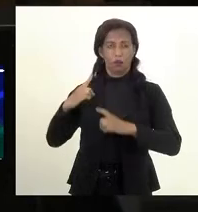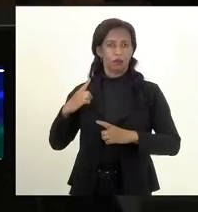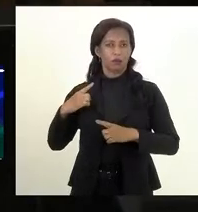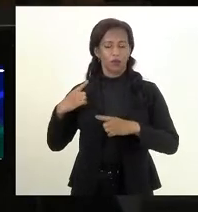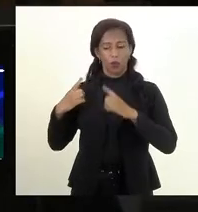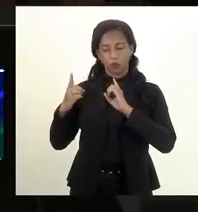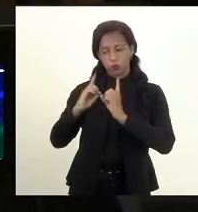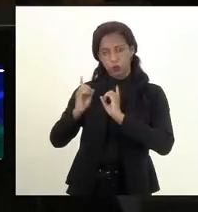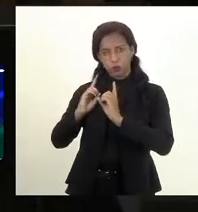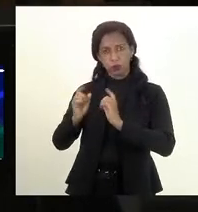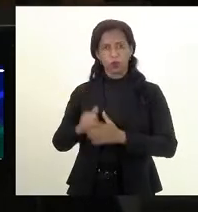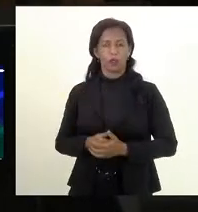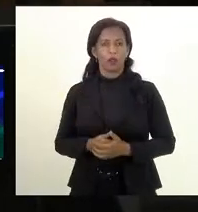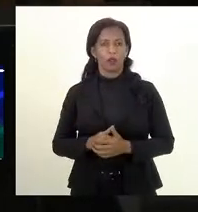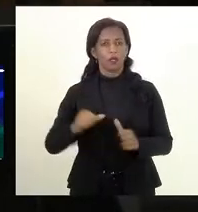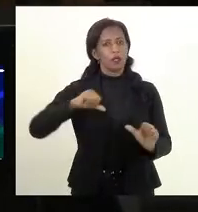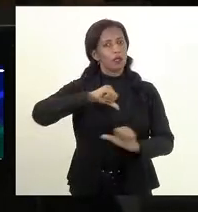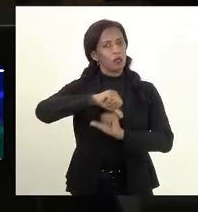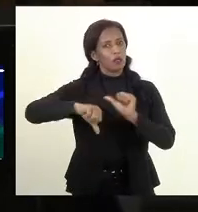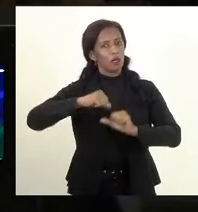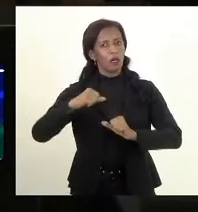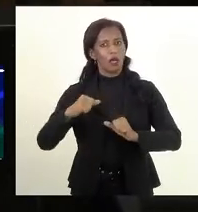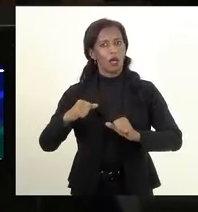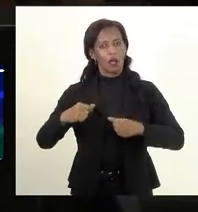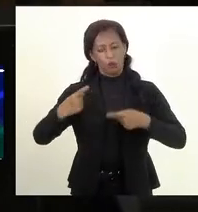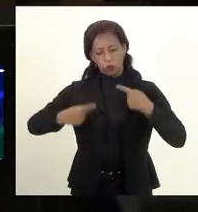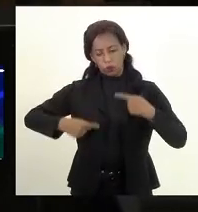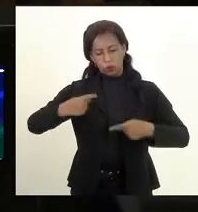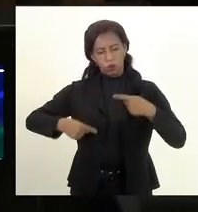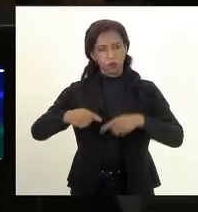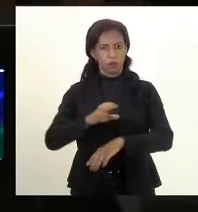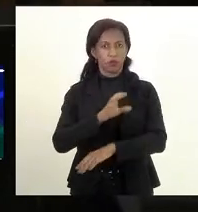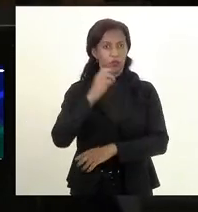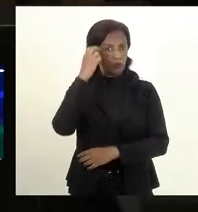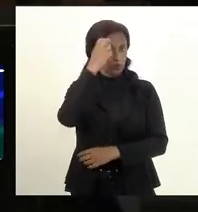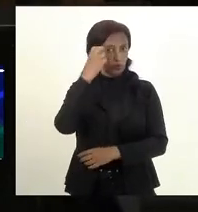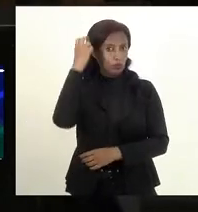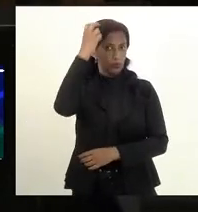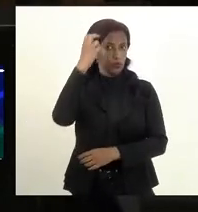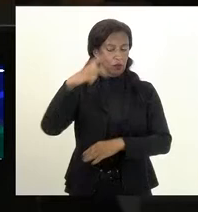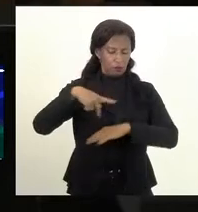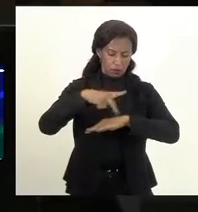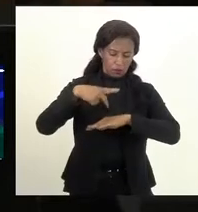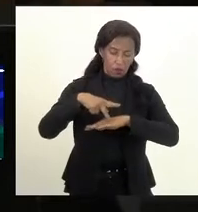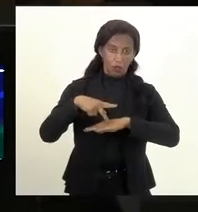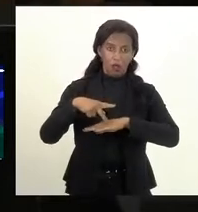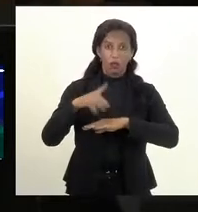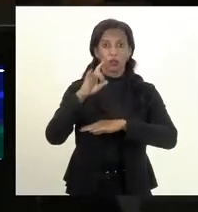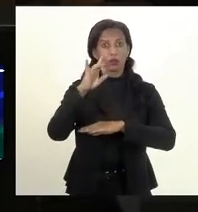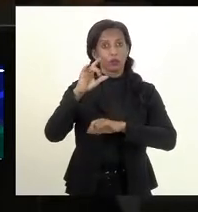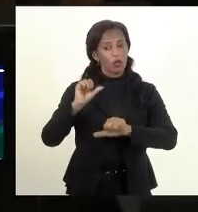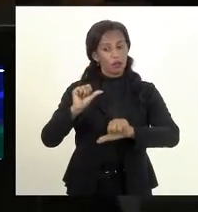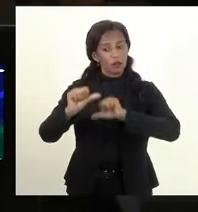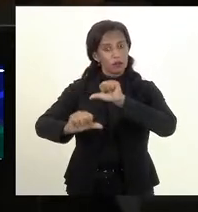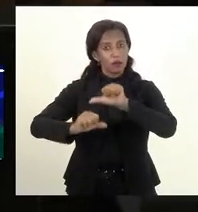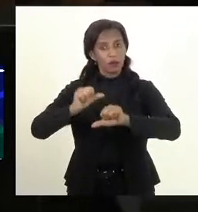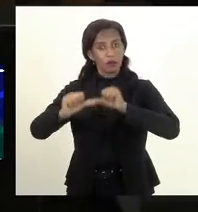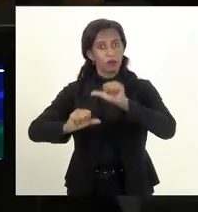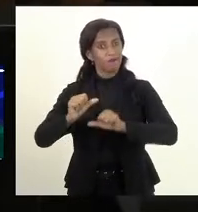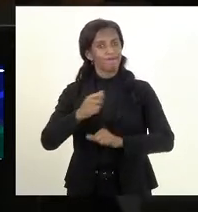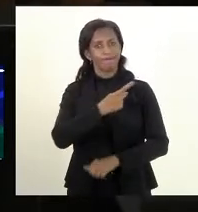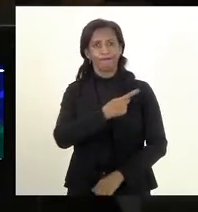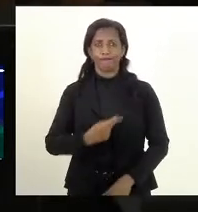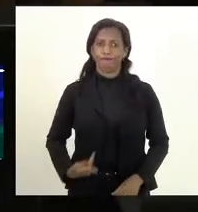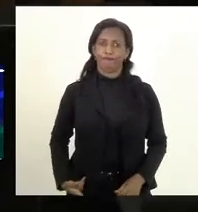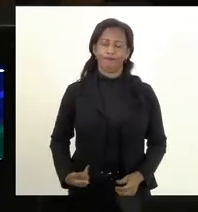mas para mudar é política de Cultura desse país só mudando o presidente só